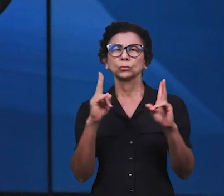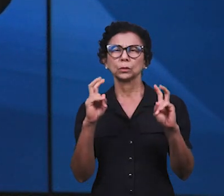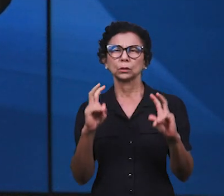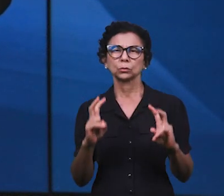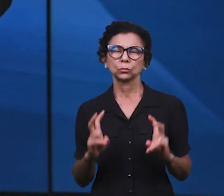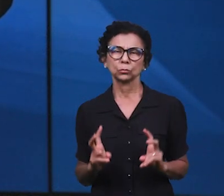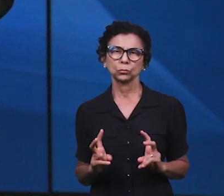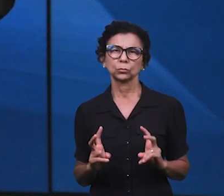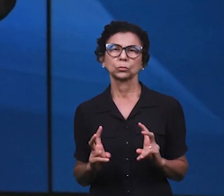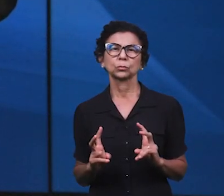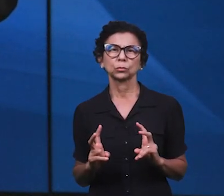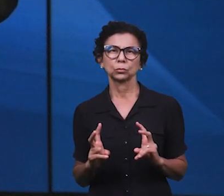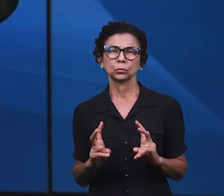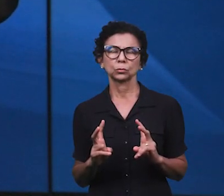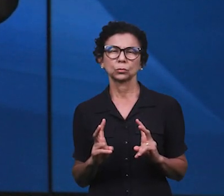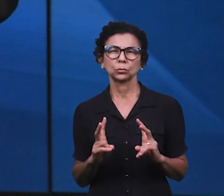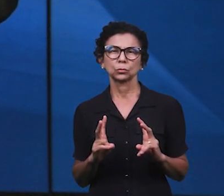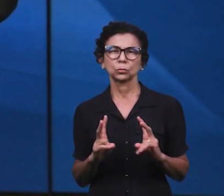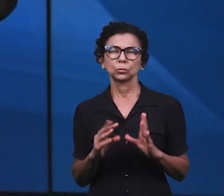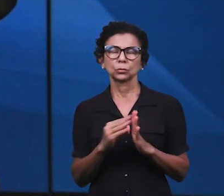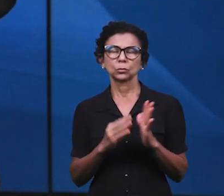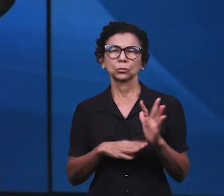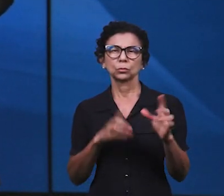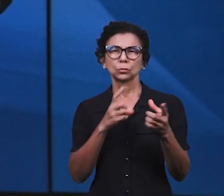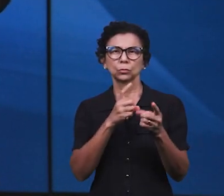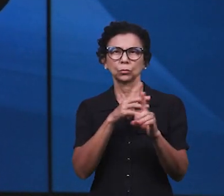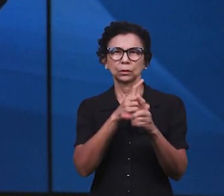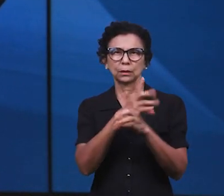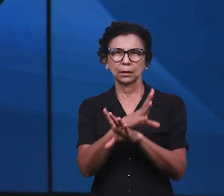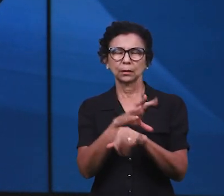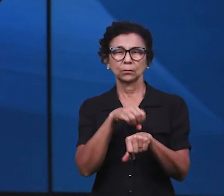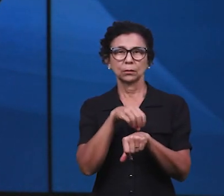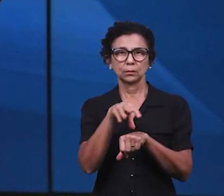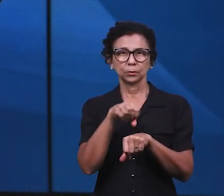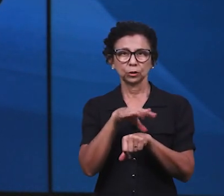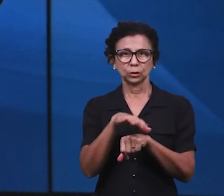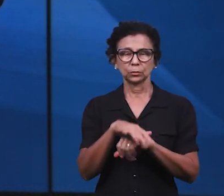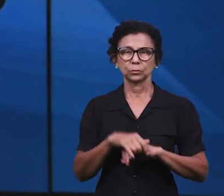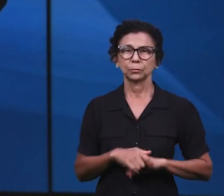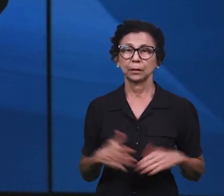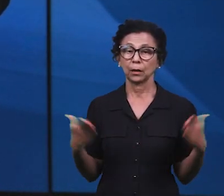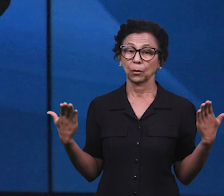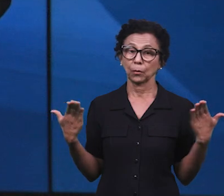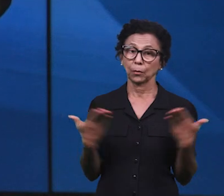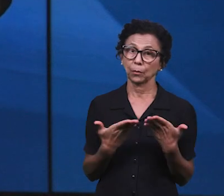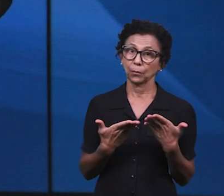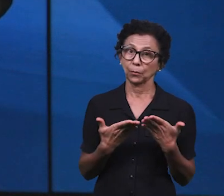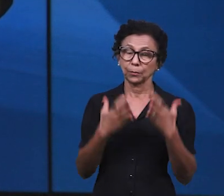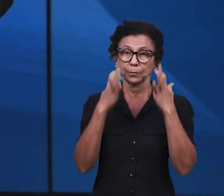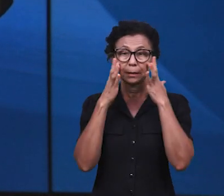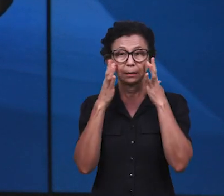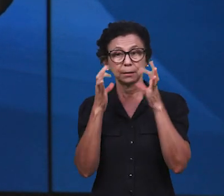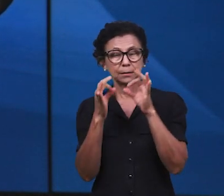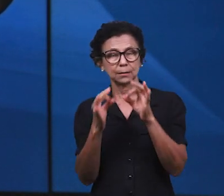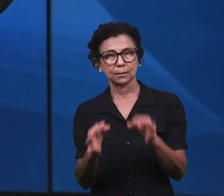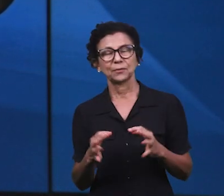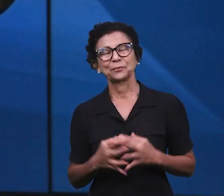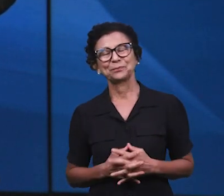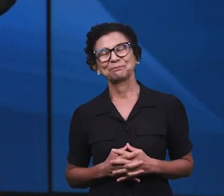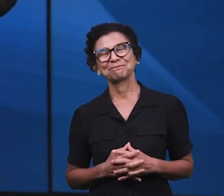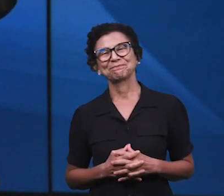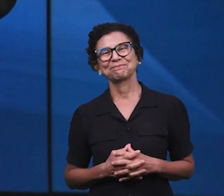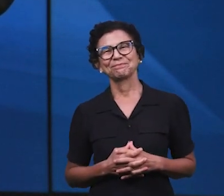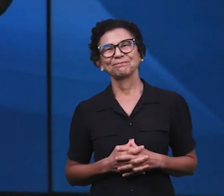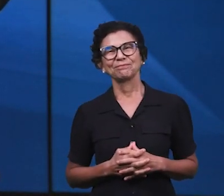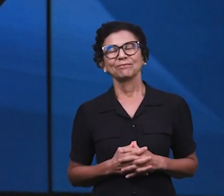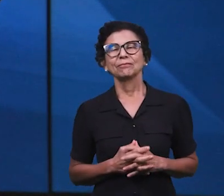transmitido dentro do conteúdo doutrinário da Escola Bíblica para o dia de hoje. Então fique atento, porque nós vamos aqui